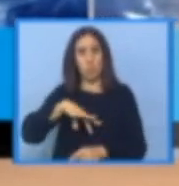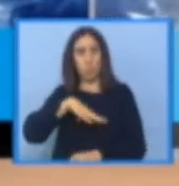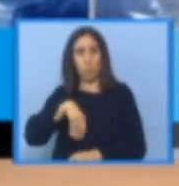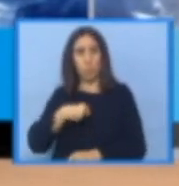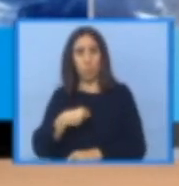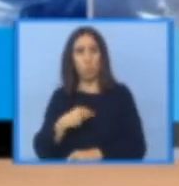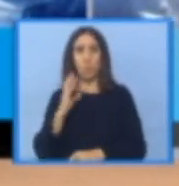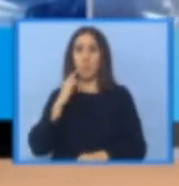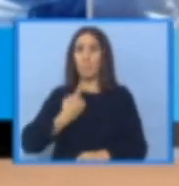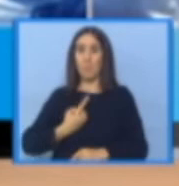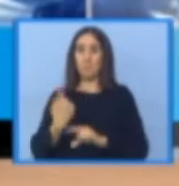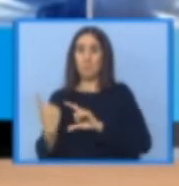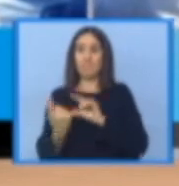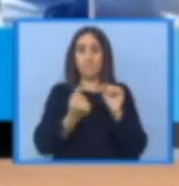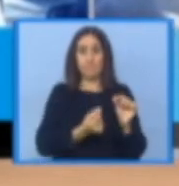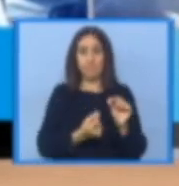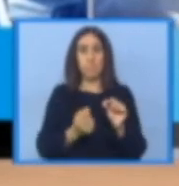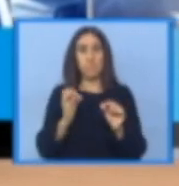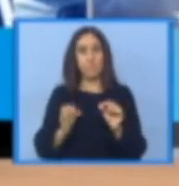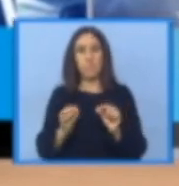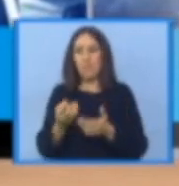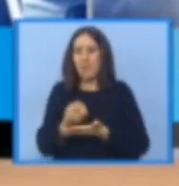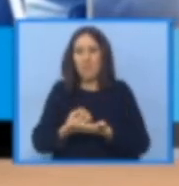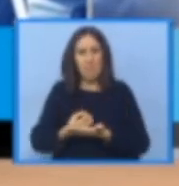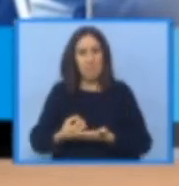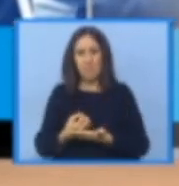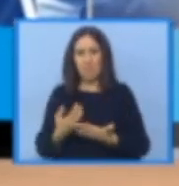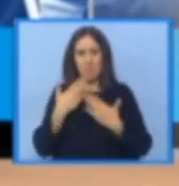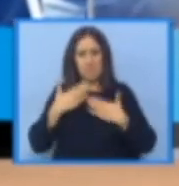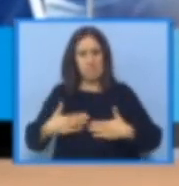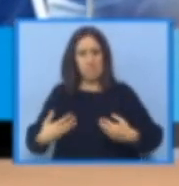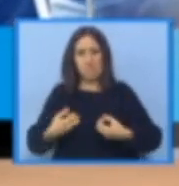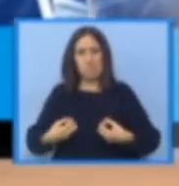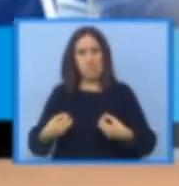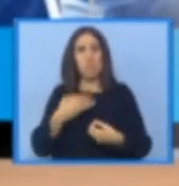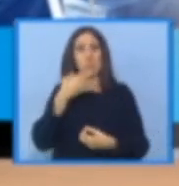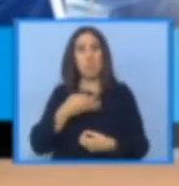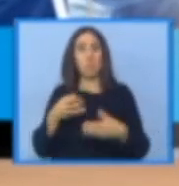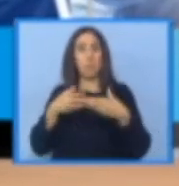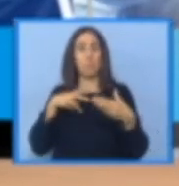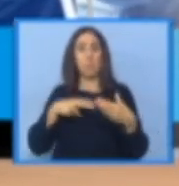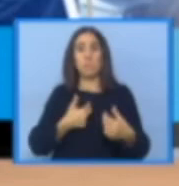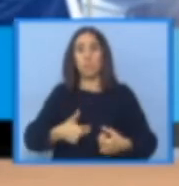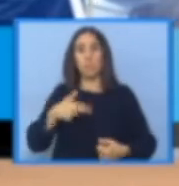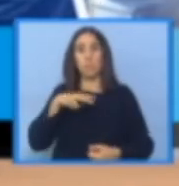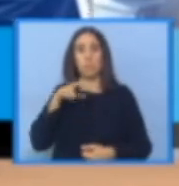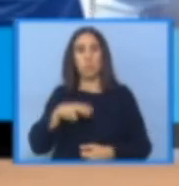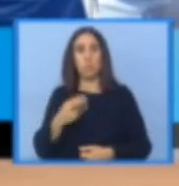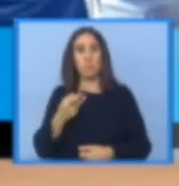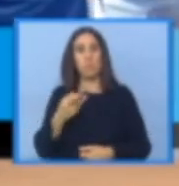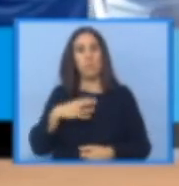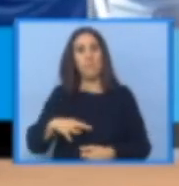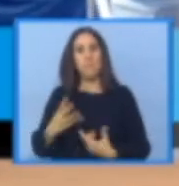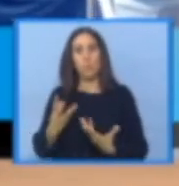que se viu obrigada a deixar tudo para trás e ficou absolutamente sem nada. E, portanto, acreditamos que a comunidade portuguesa, os cristãos portugueses, também se